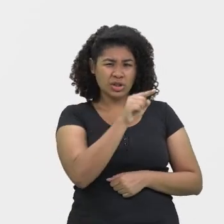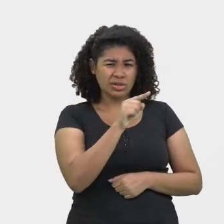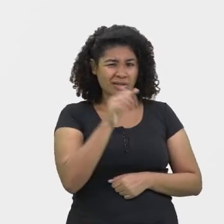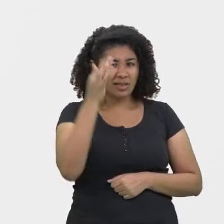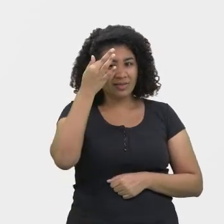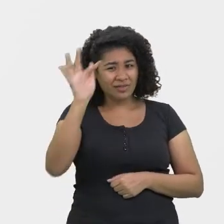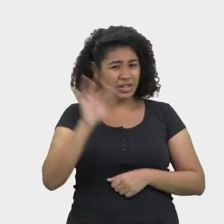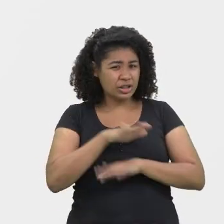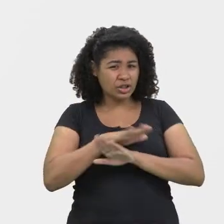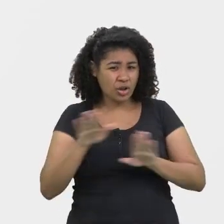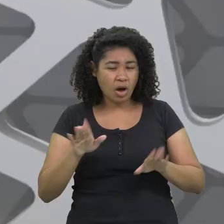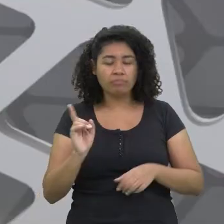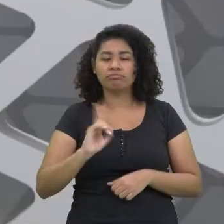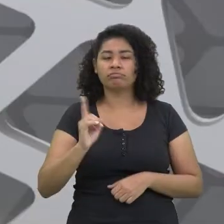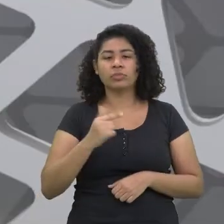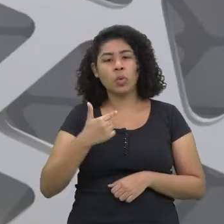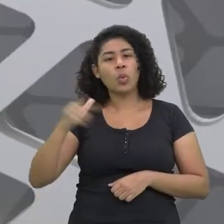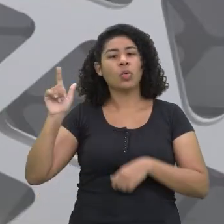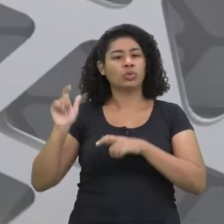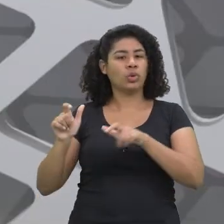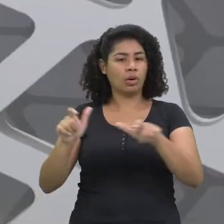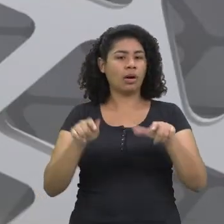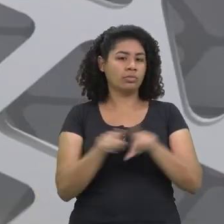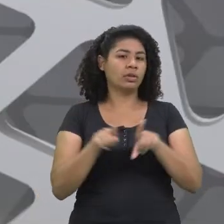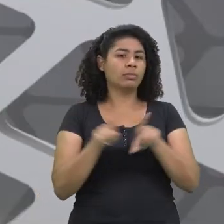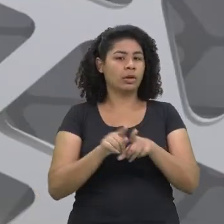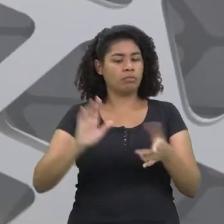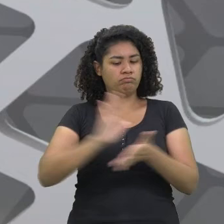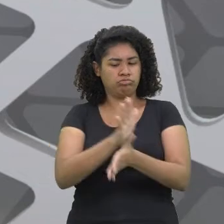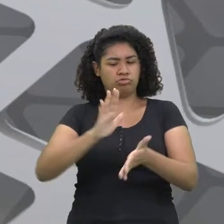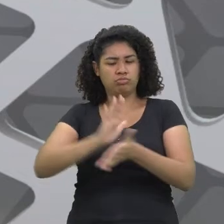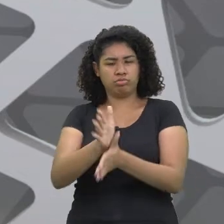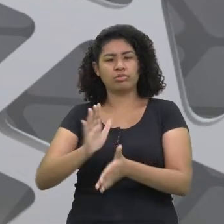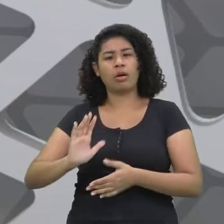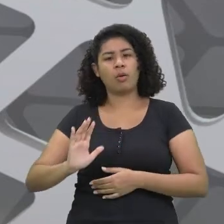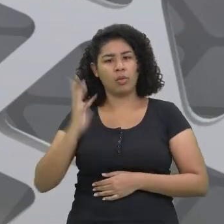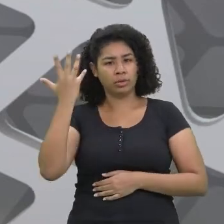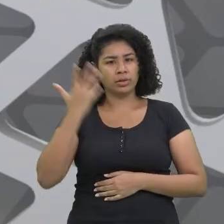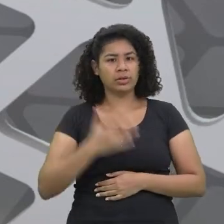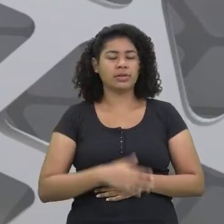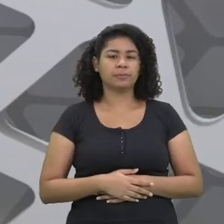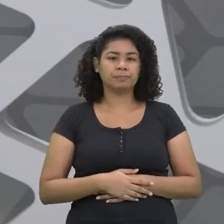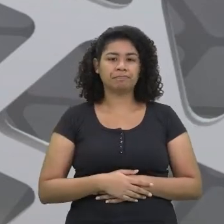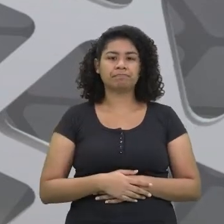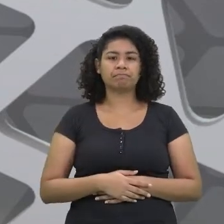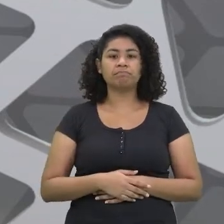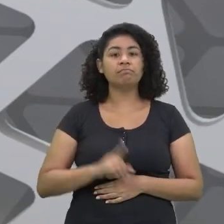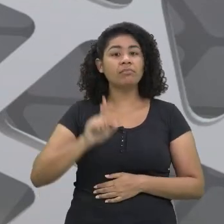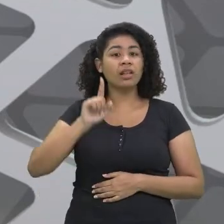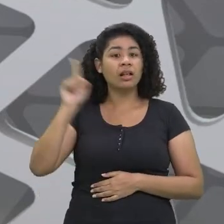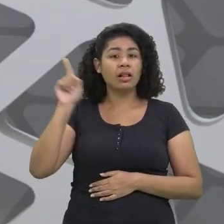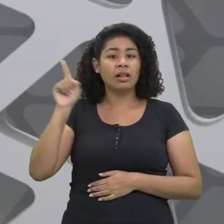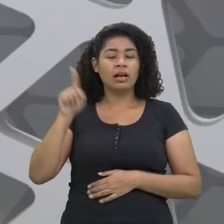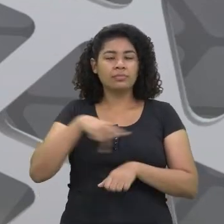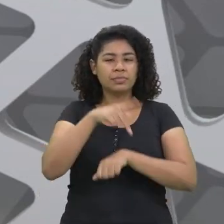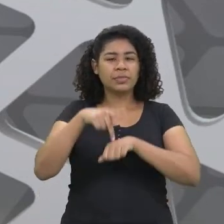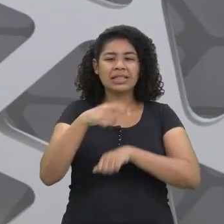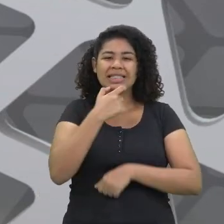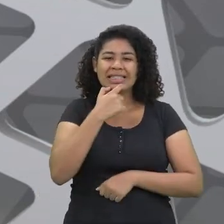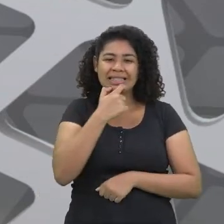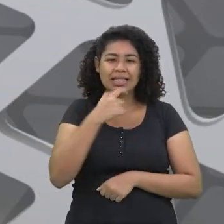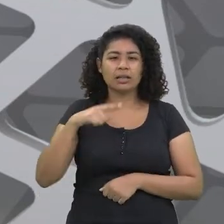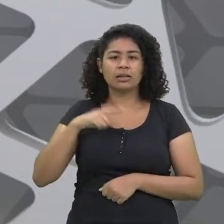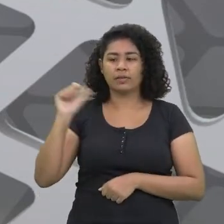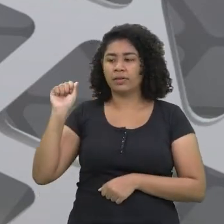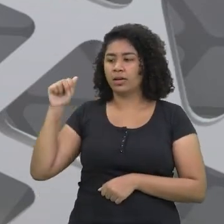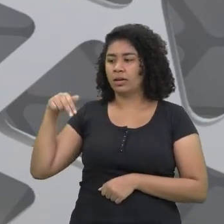Lembra que foi falado para vocês também na aula anterior que na Inglaterra nós vamos ter o anglicanismo? Então, claro que existem pessoas que não